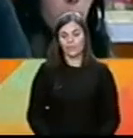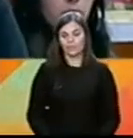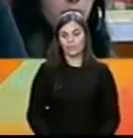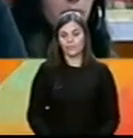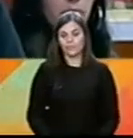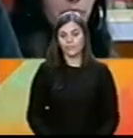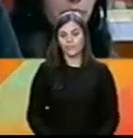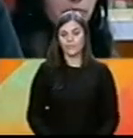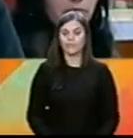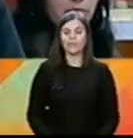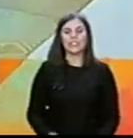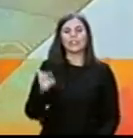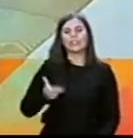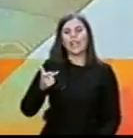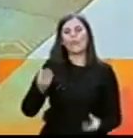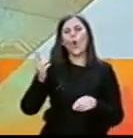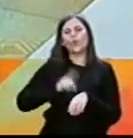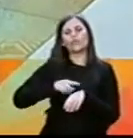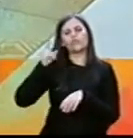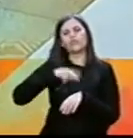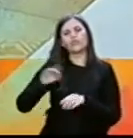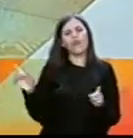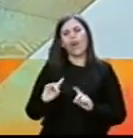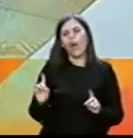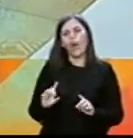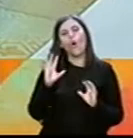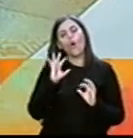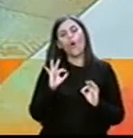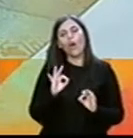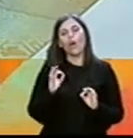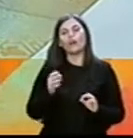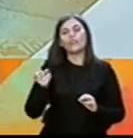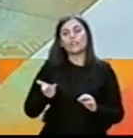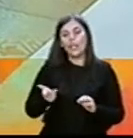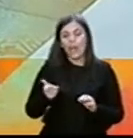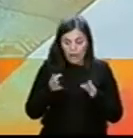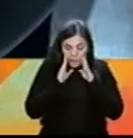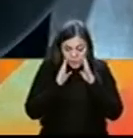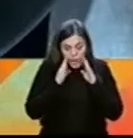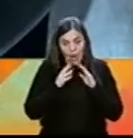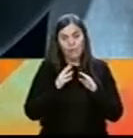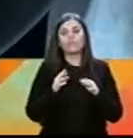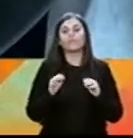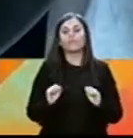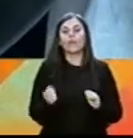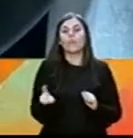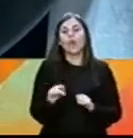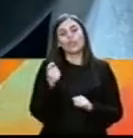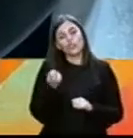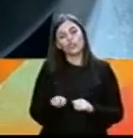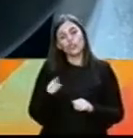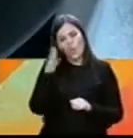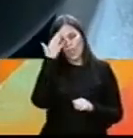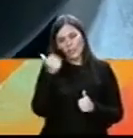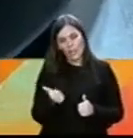atum. Portanto, não deixarmos exatamente, não deixarmos a frigideira a trabalhar e ir embora. Eu vou só deixar mais um bocadinho, não acha, Jorge?